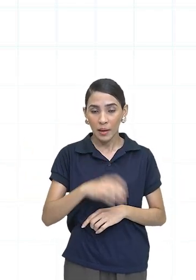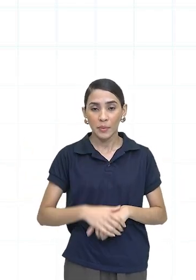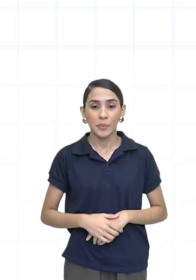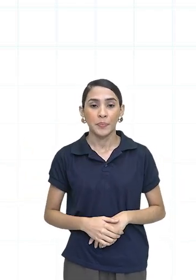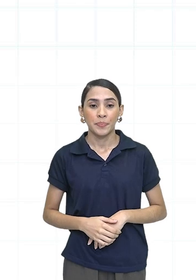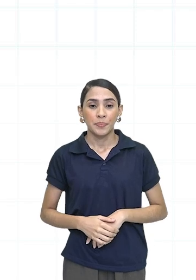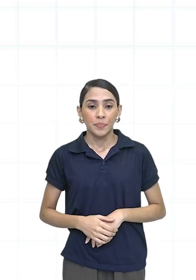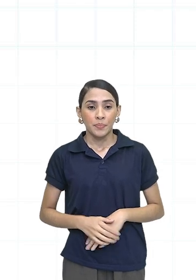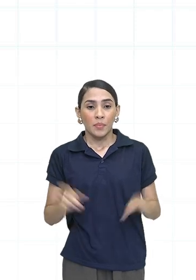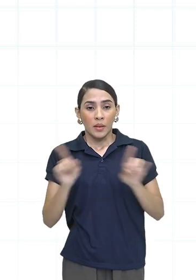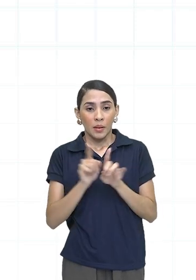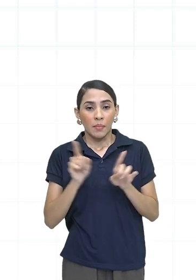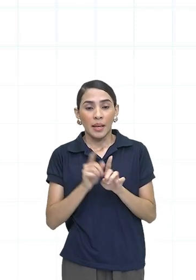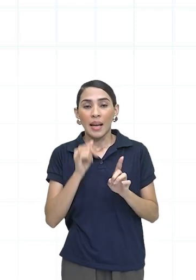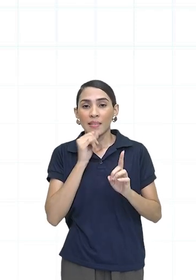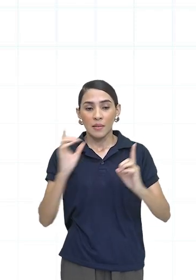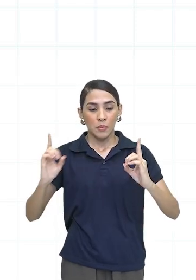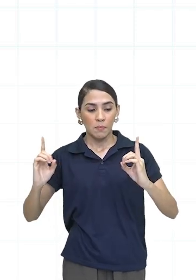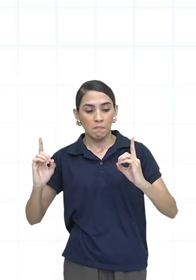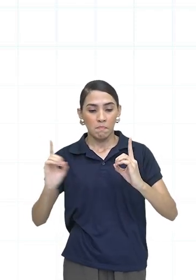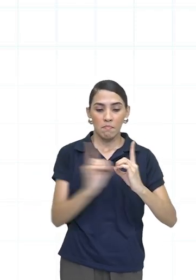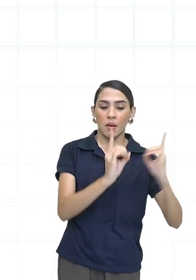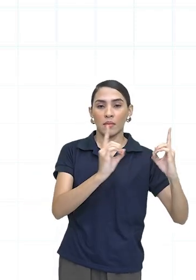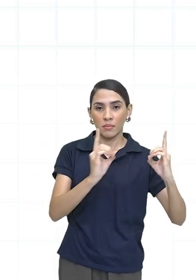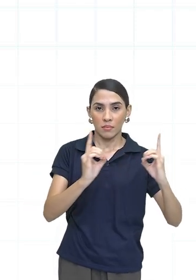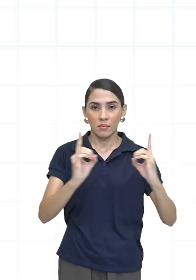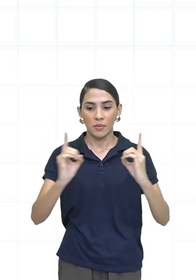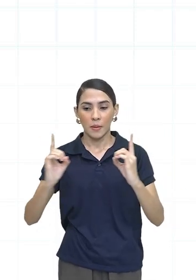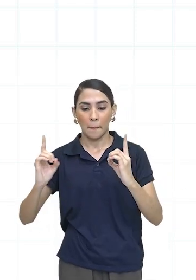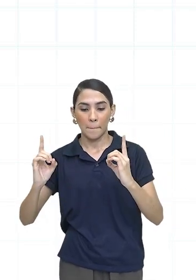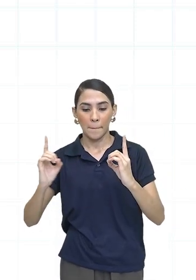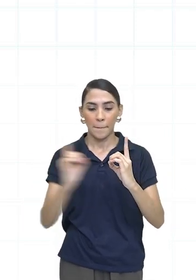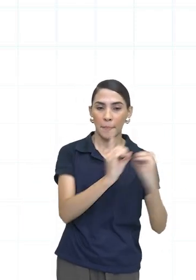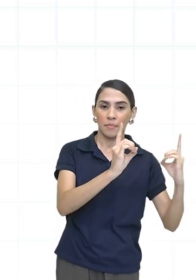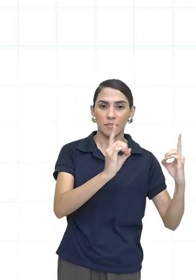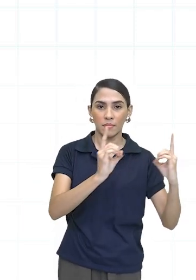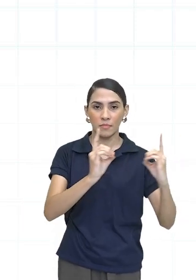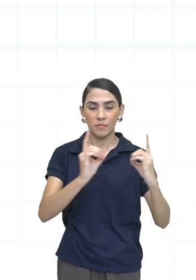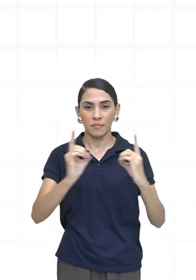tá? Quando ele empurra o adversário para fora